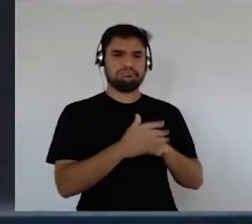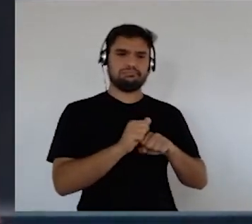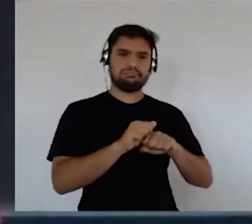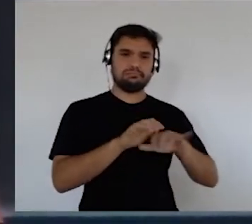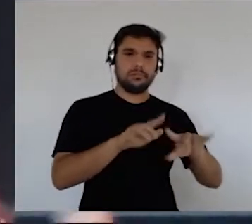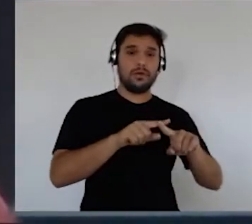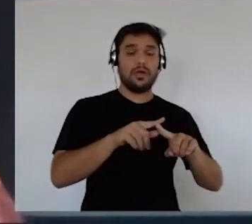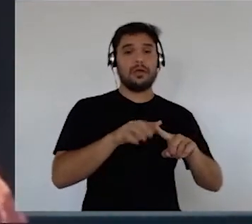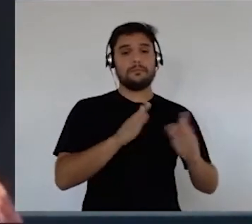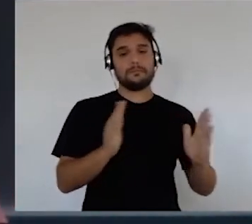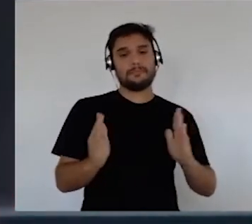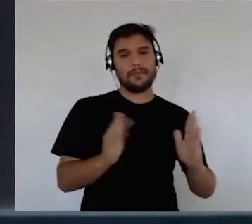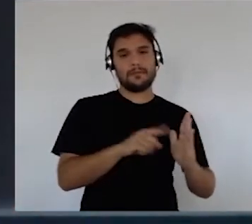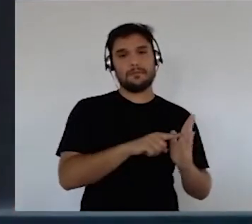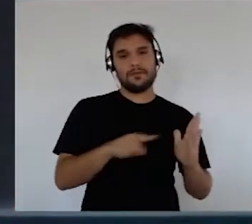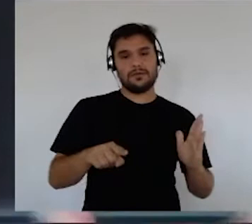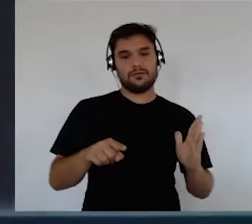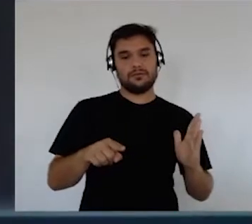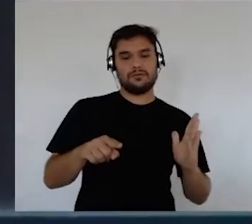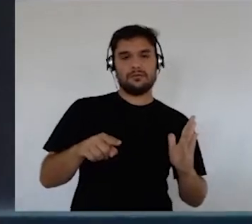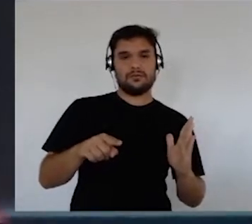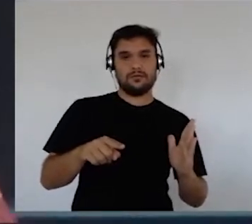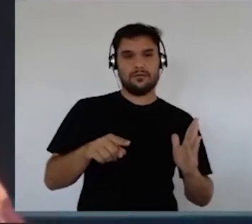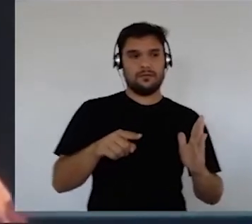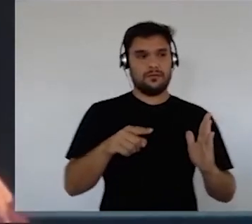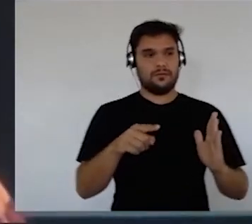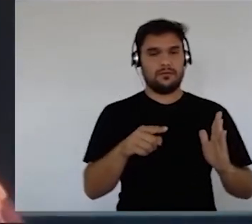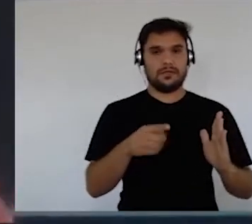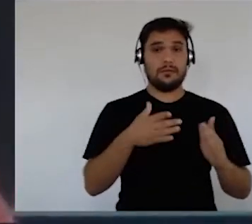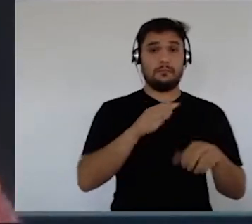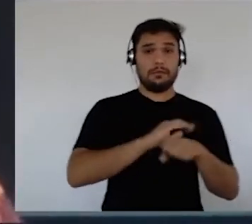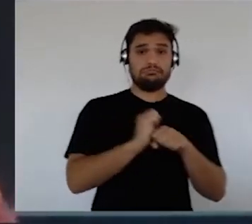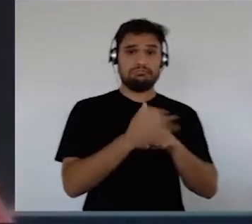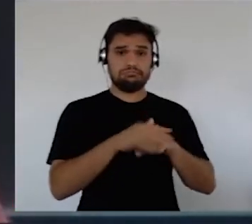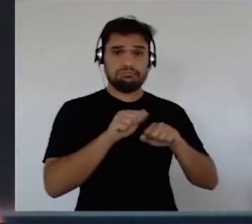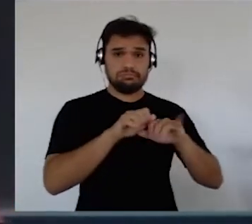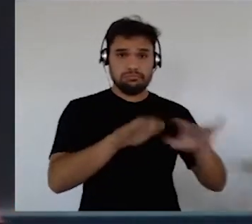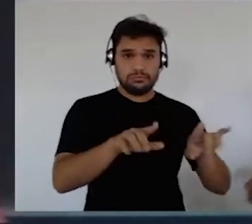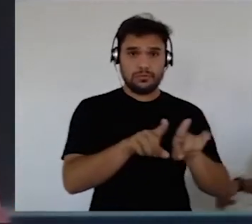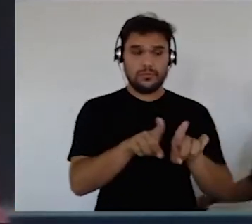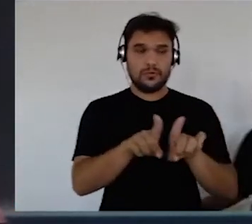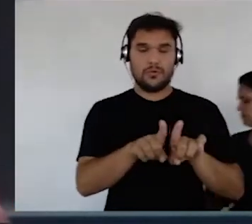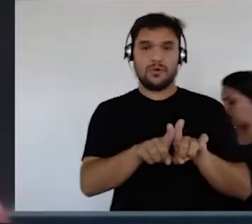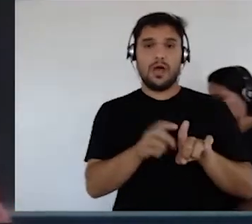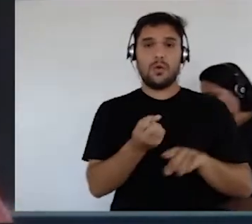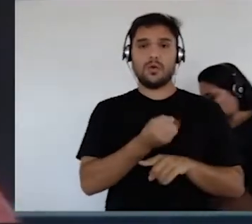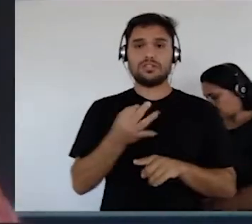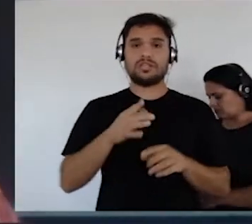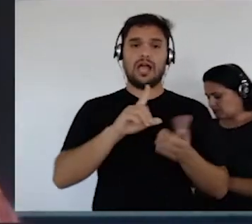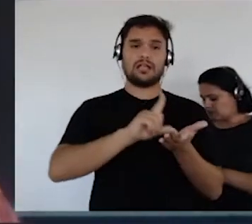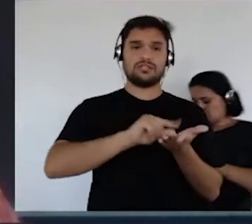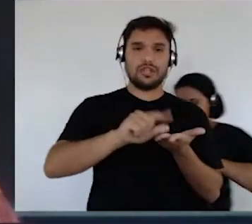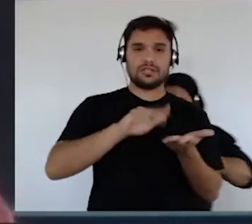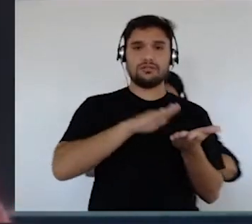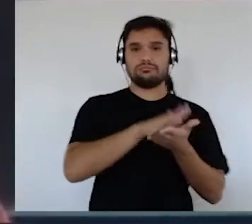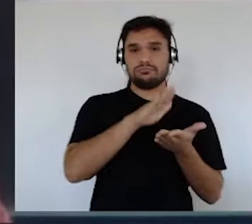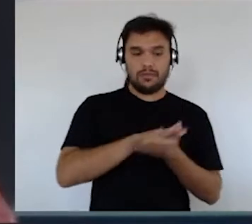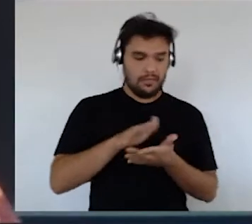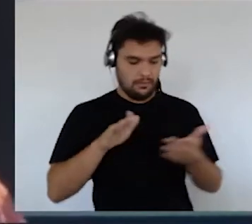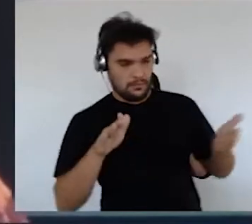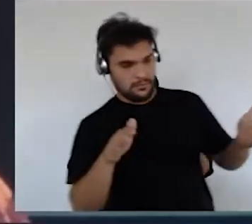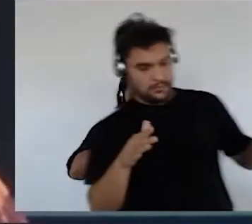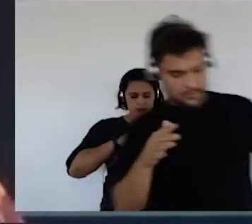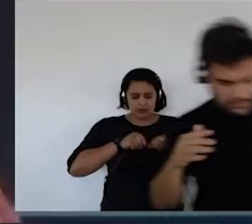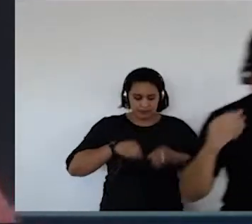que durante desde o início da pandemia do Covid-19, o número de artigos científicos enviados